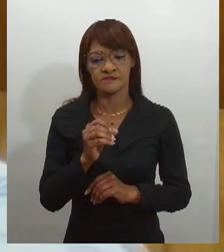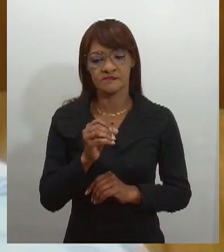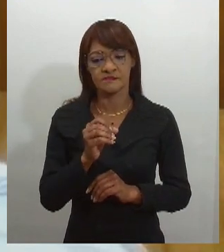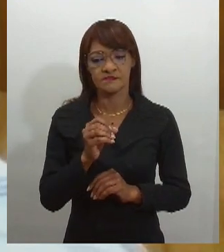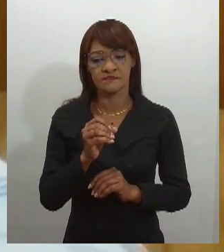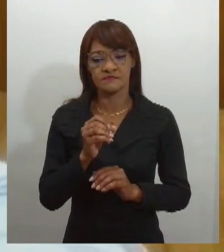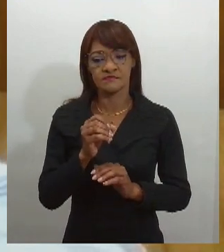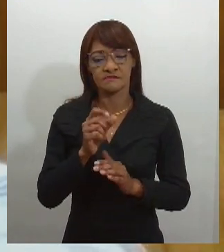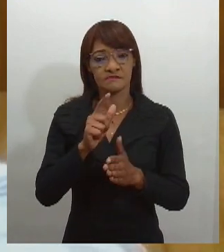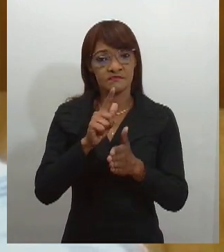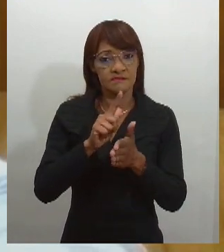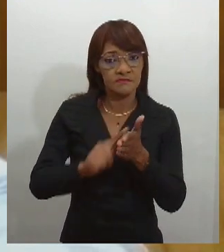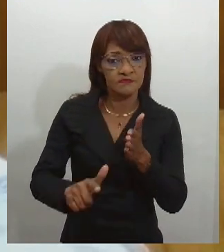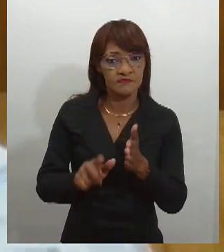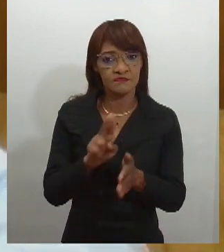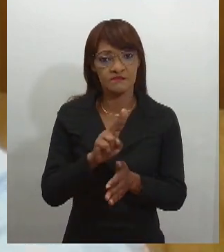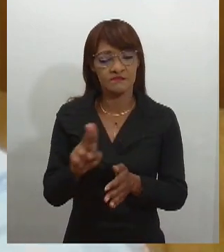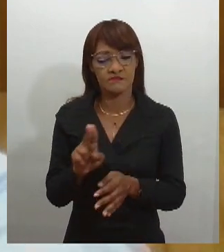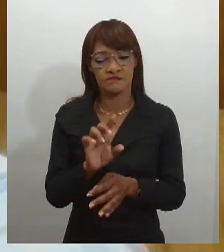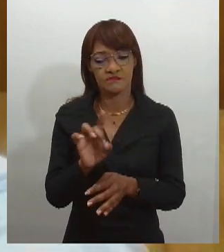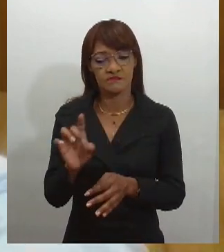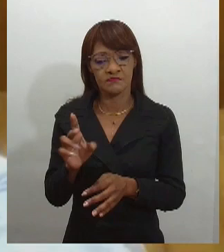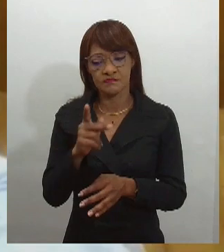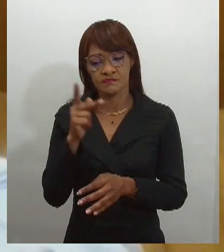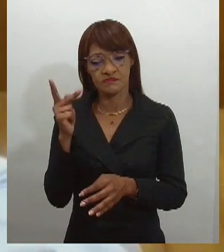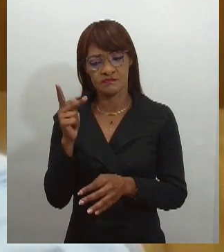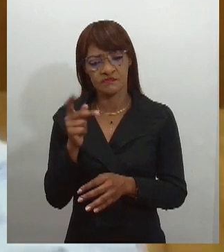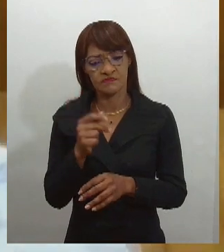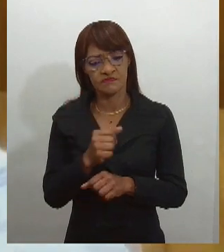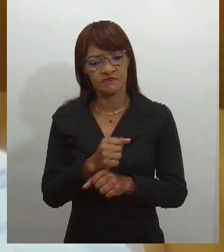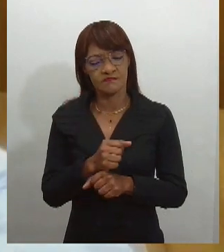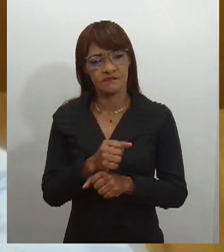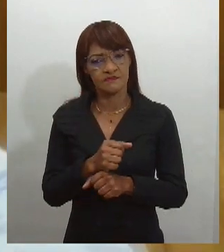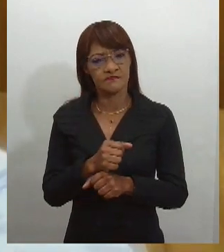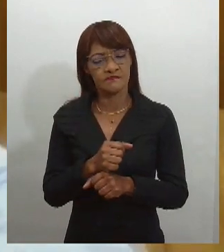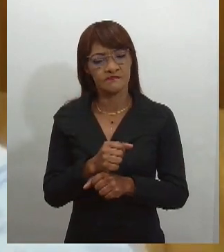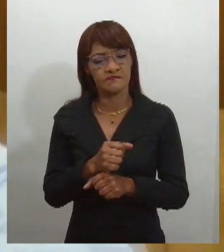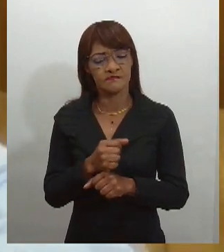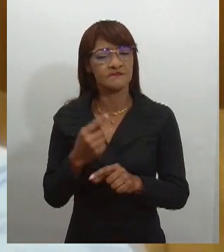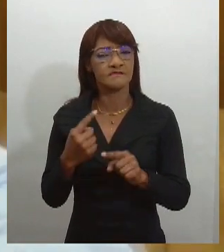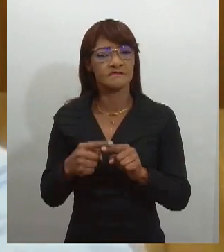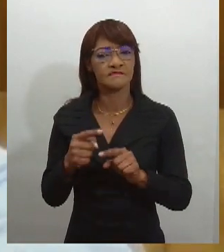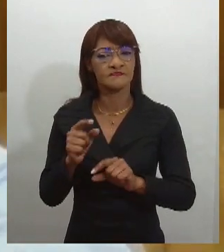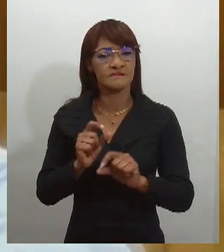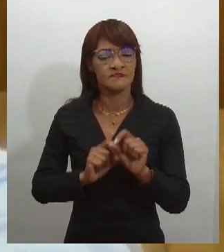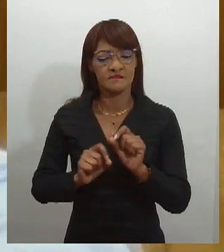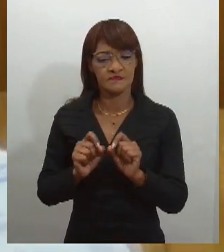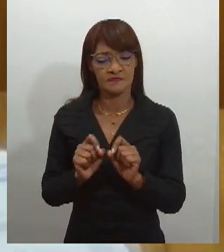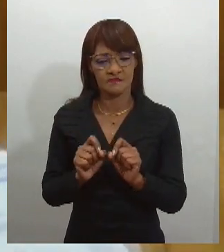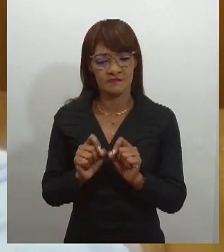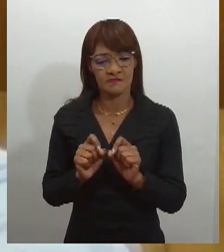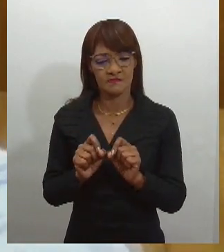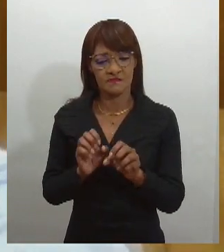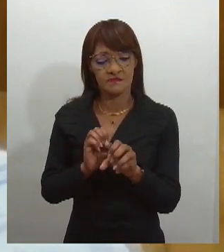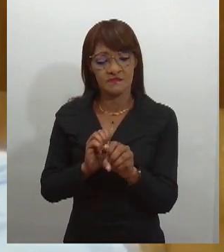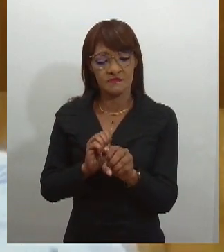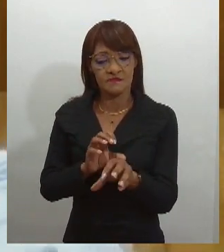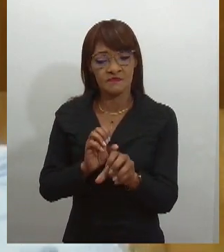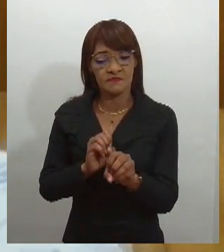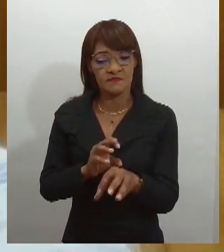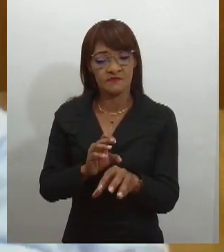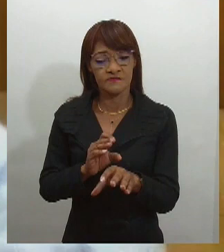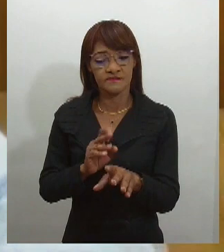população. Até porque não vai no ponto X da questão, que é educar o povo financeiramente.